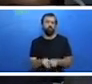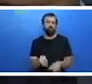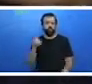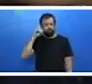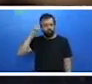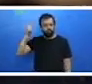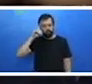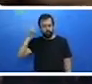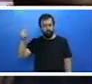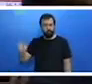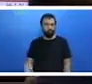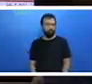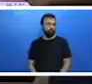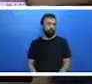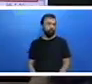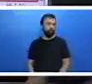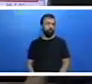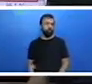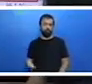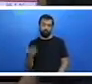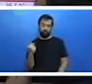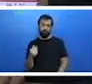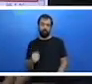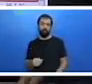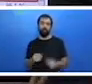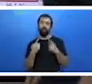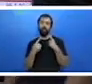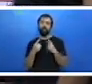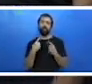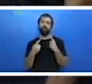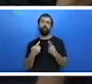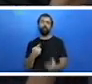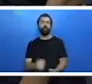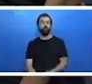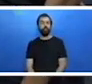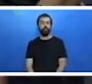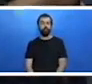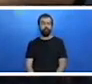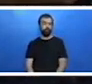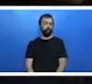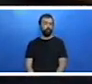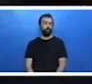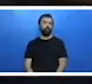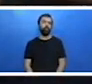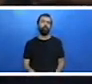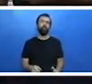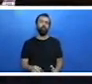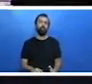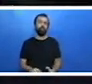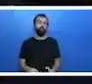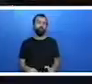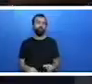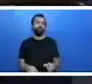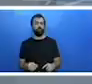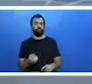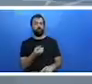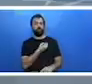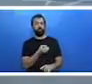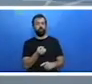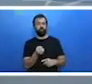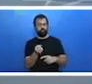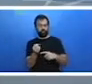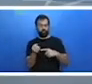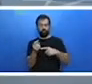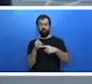dia. Vamos lá para o trocar ideias. Mas o que representam esses números após